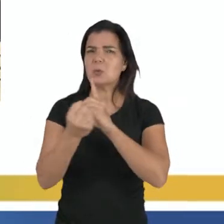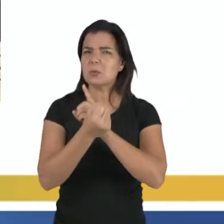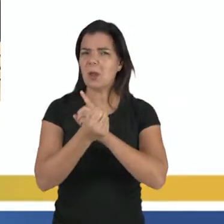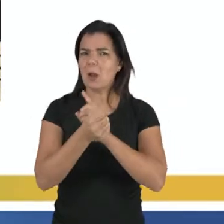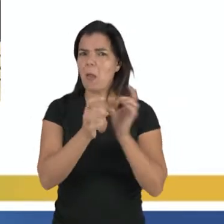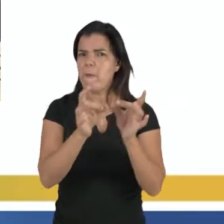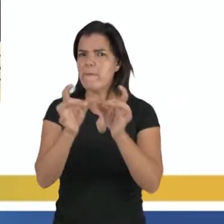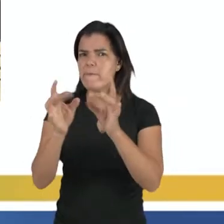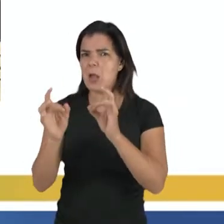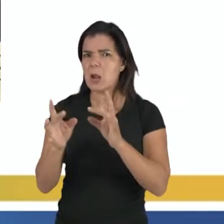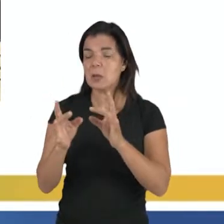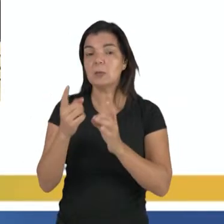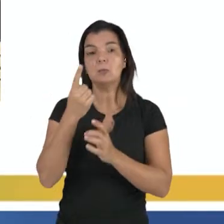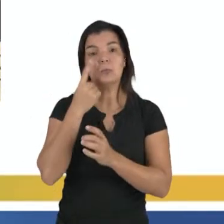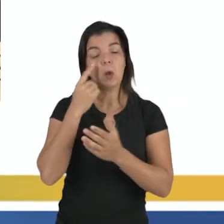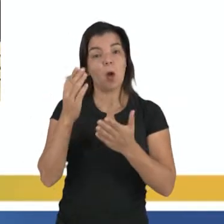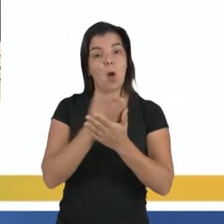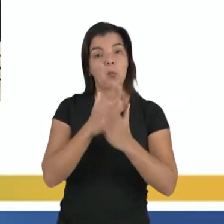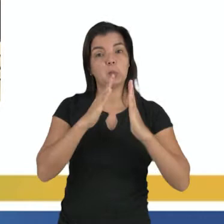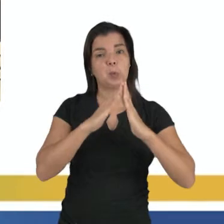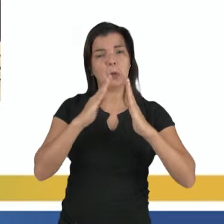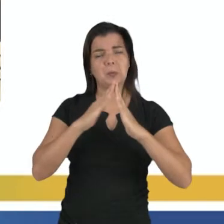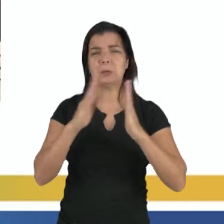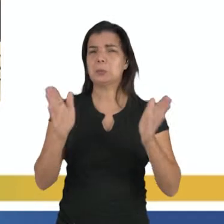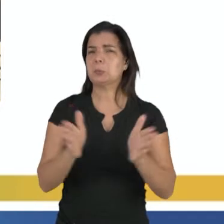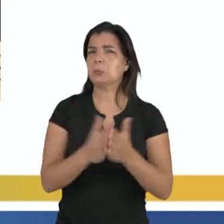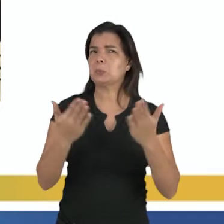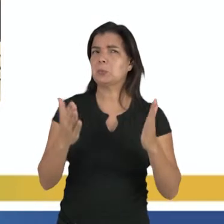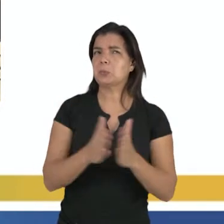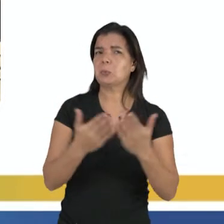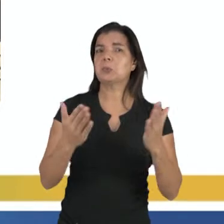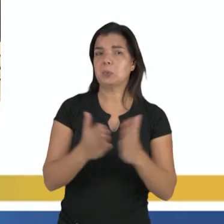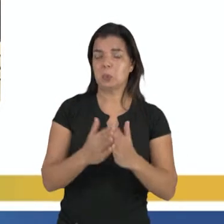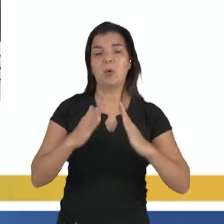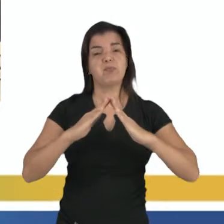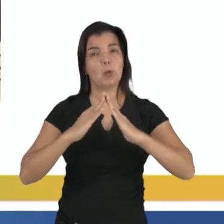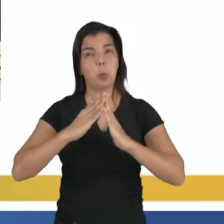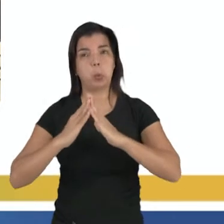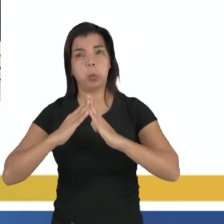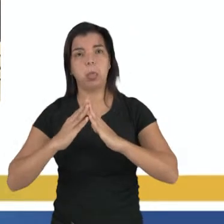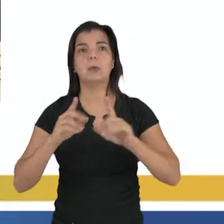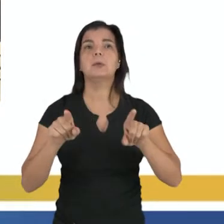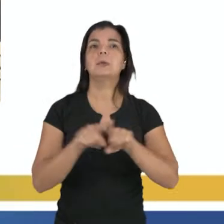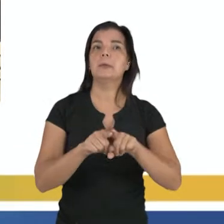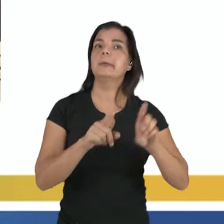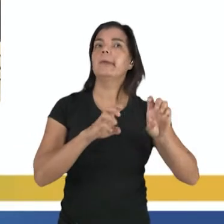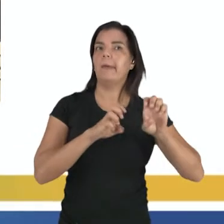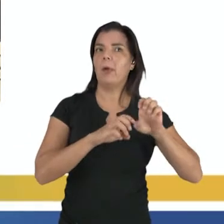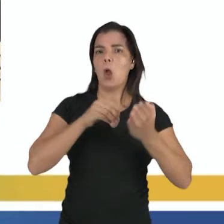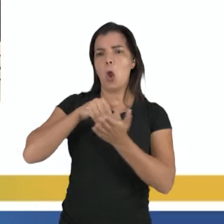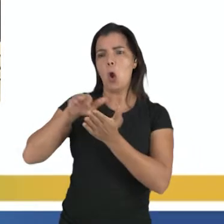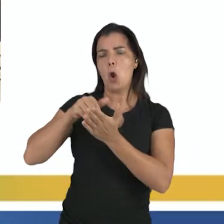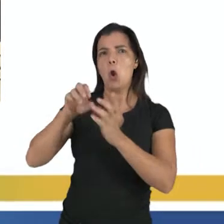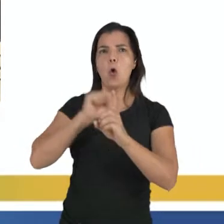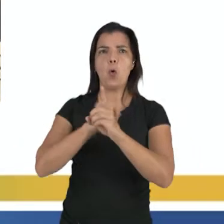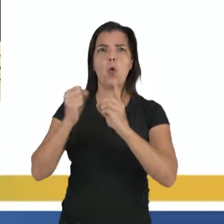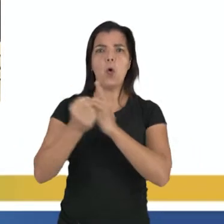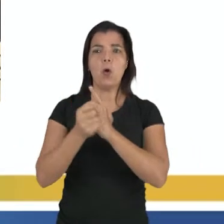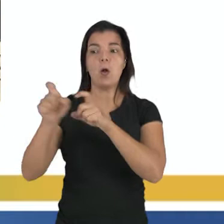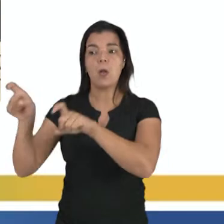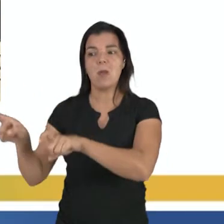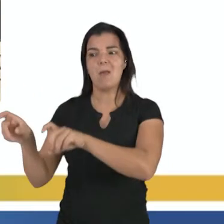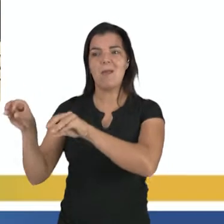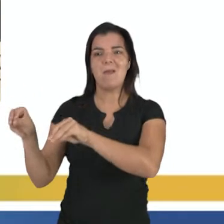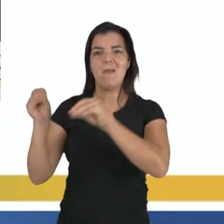vendo comércio aí, nós estamos vendo algumas casas bem precárias aí, umas moradias bem precárias. Exclusão social e êxodo